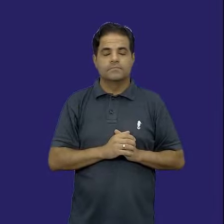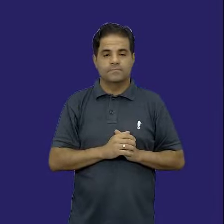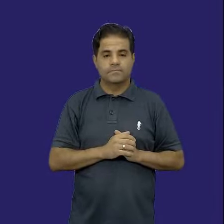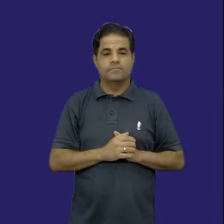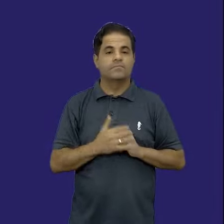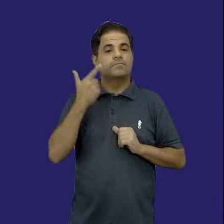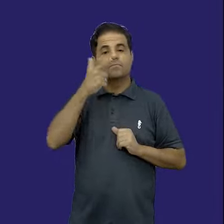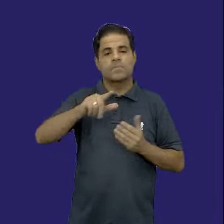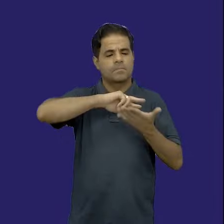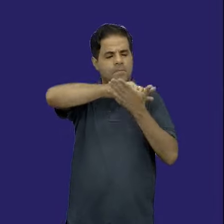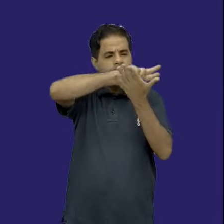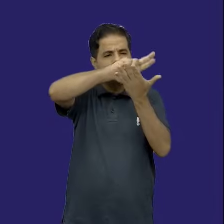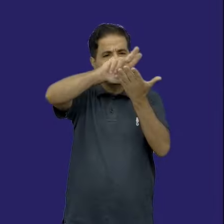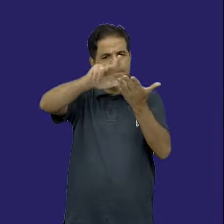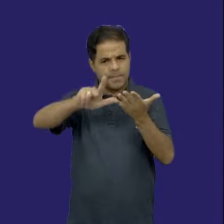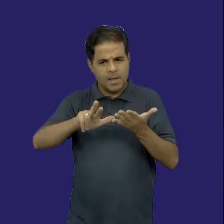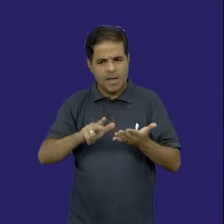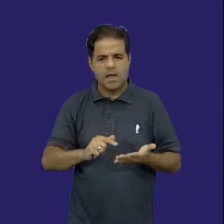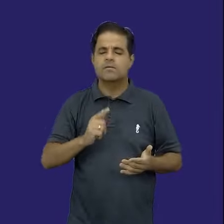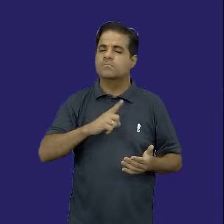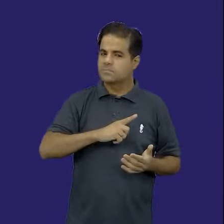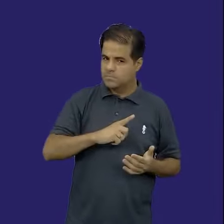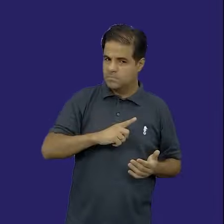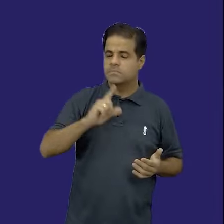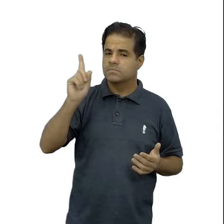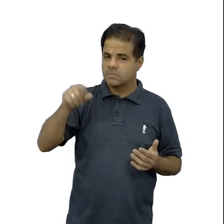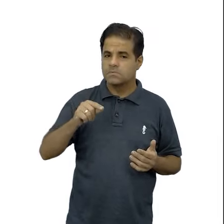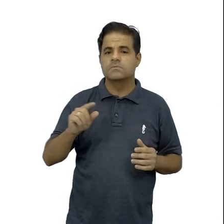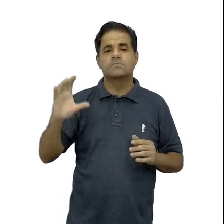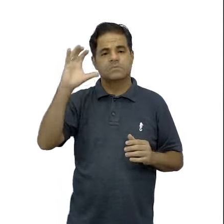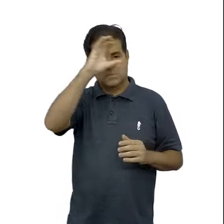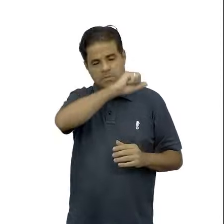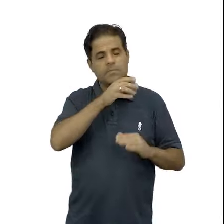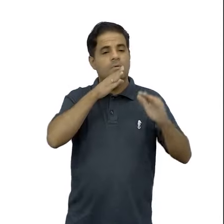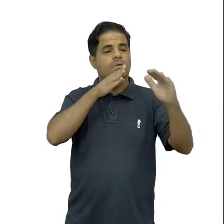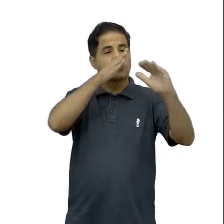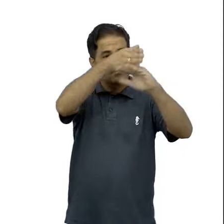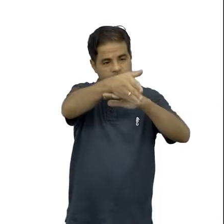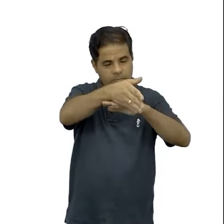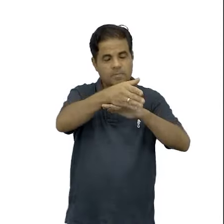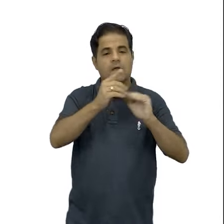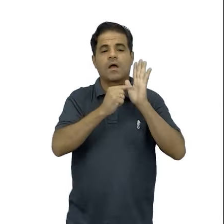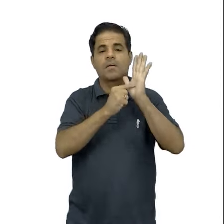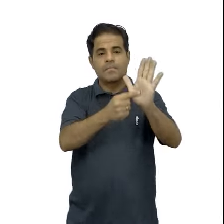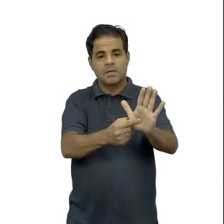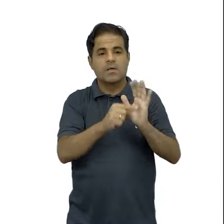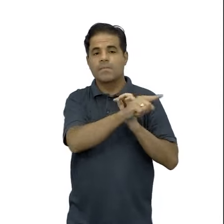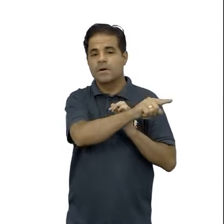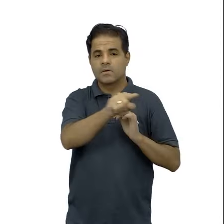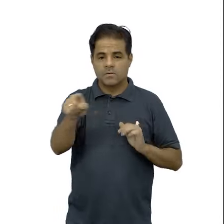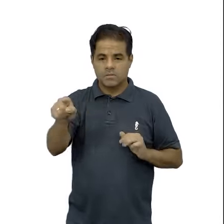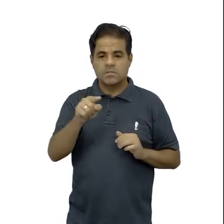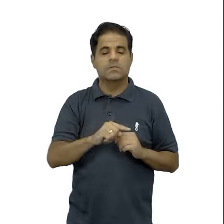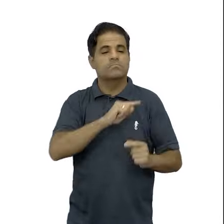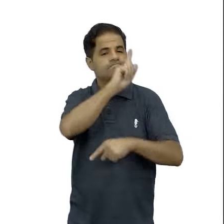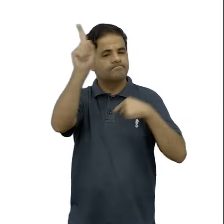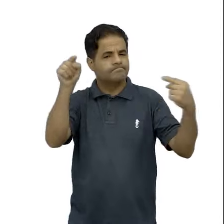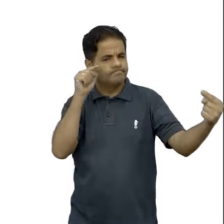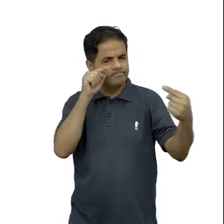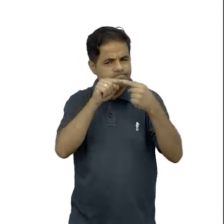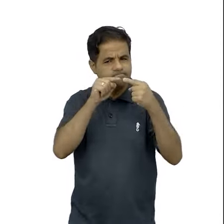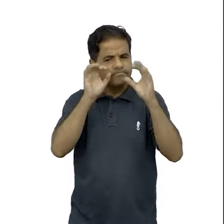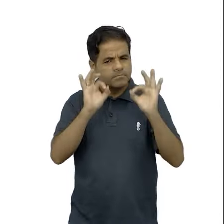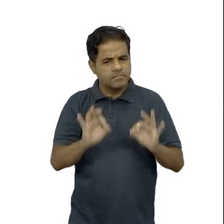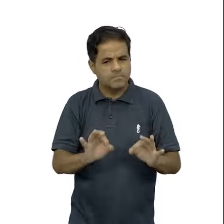Um outro aspecto é que a gente vai apresentar os nossos